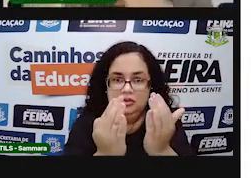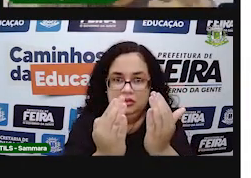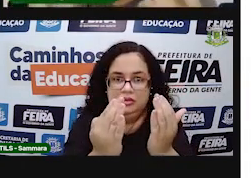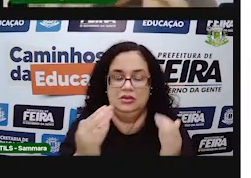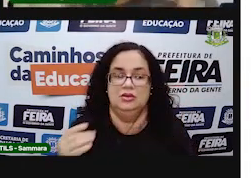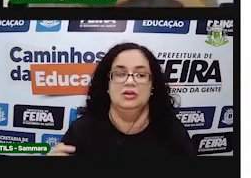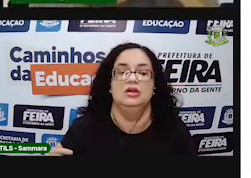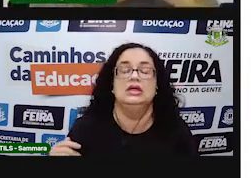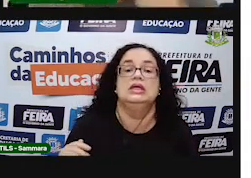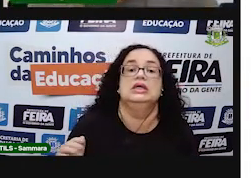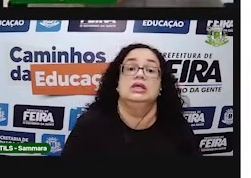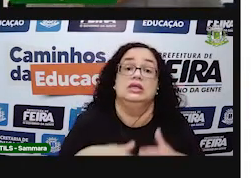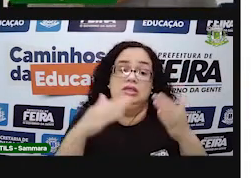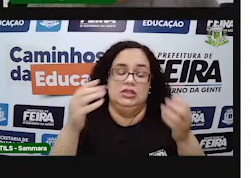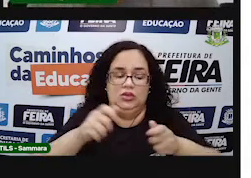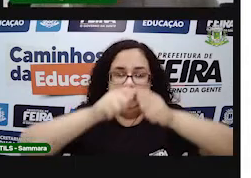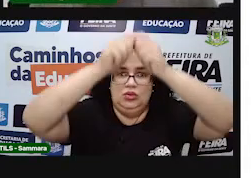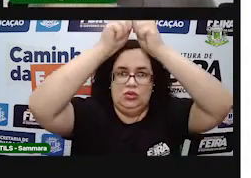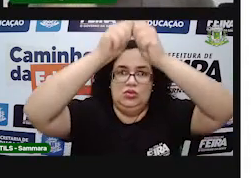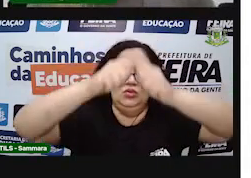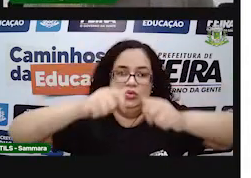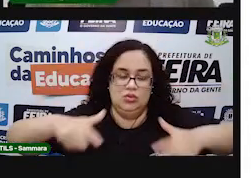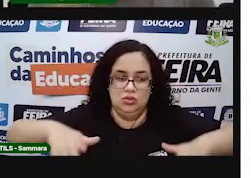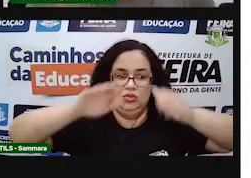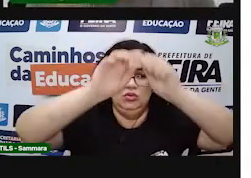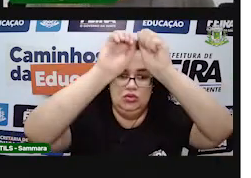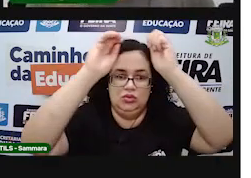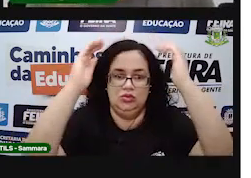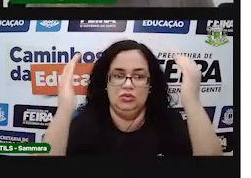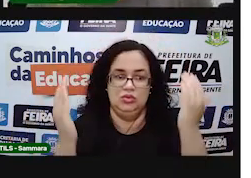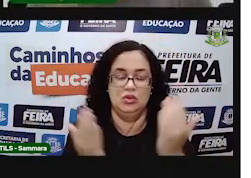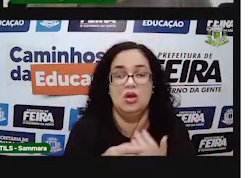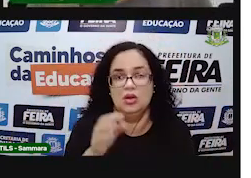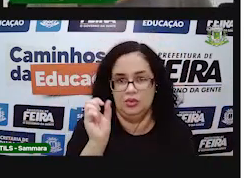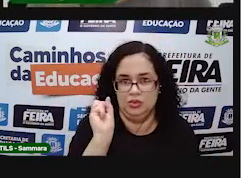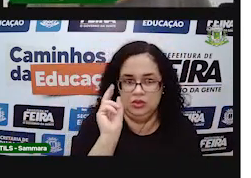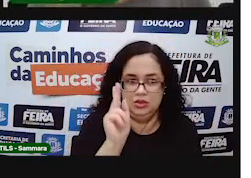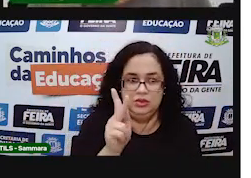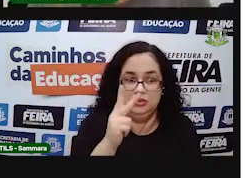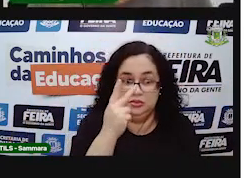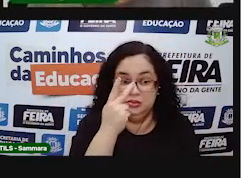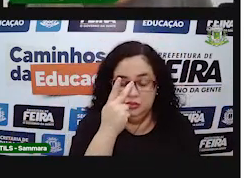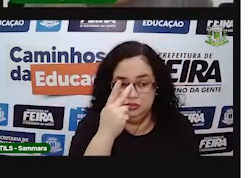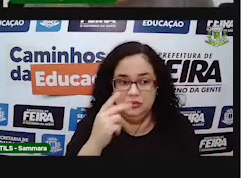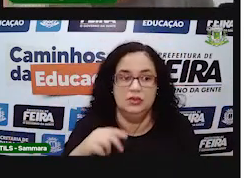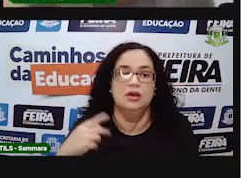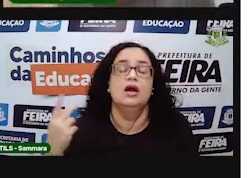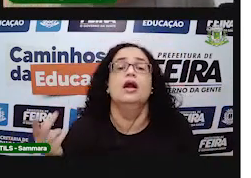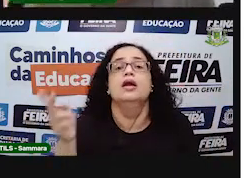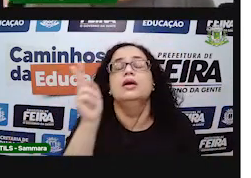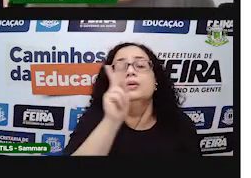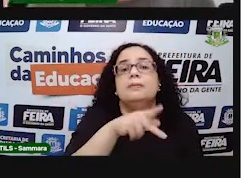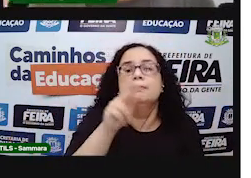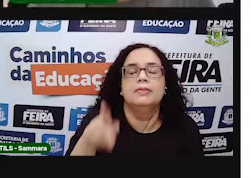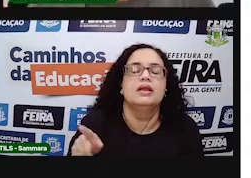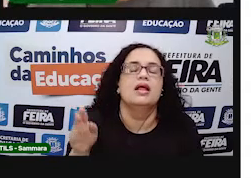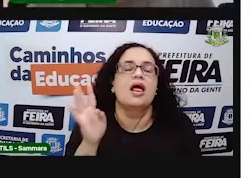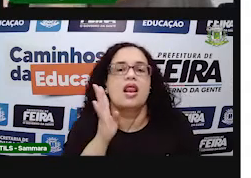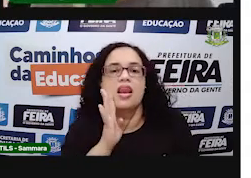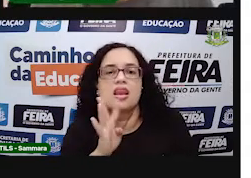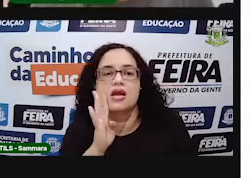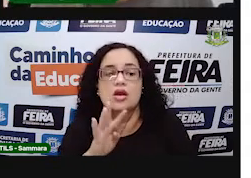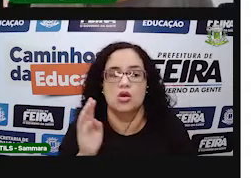partezinha arredondada. Então, o cone é um corpo redondo, tá bom? Tá,